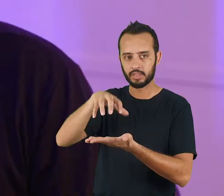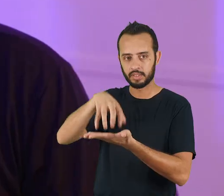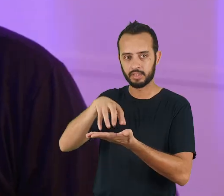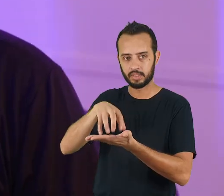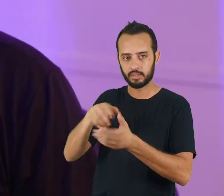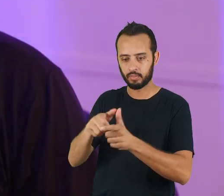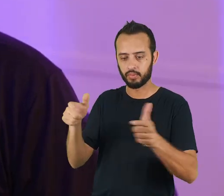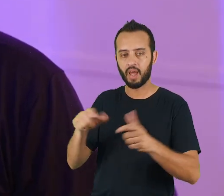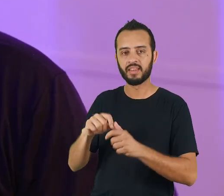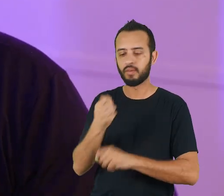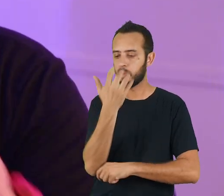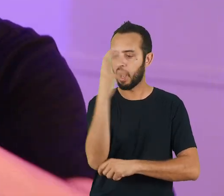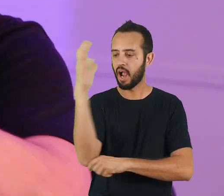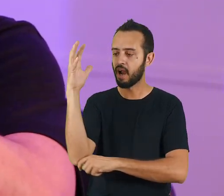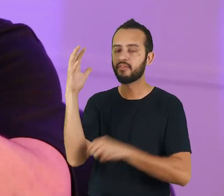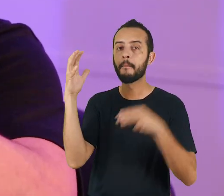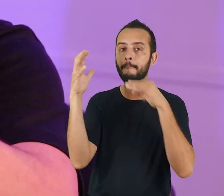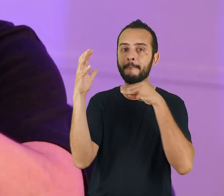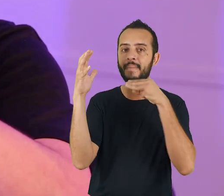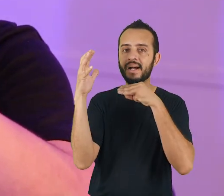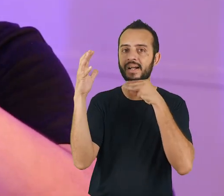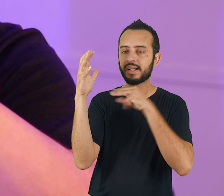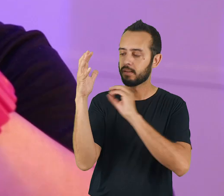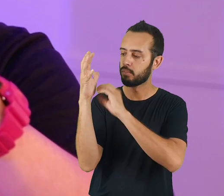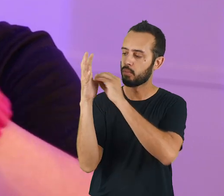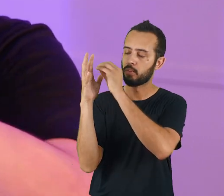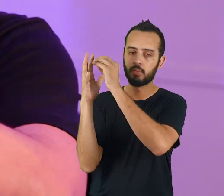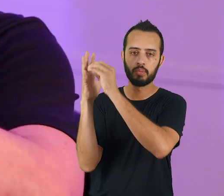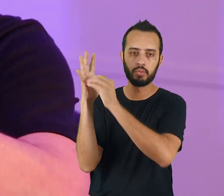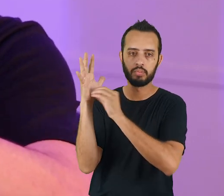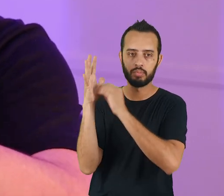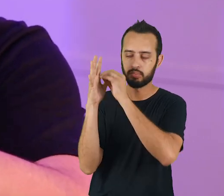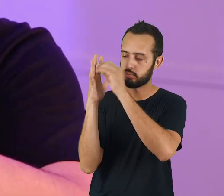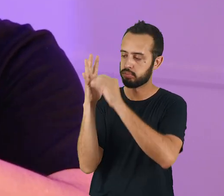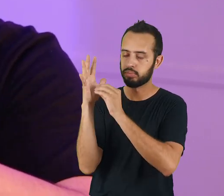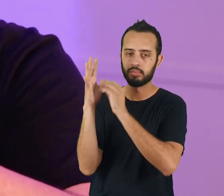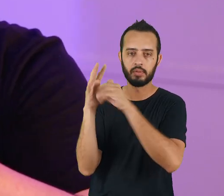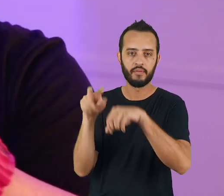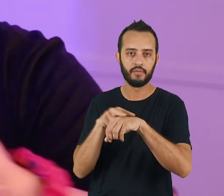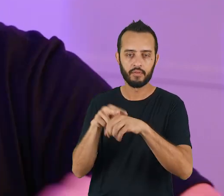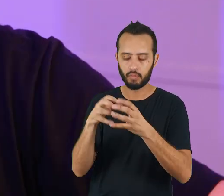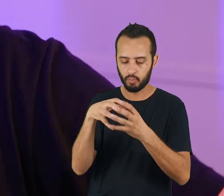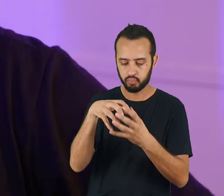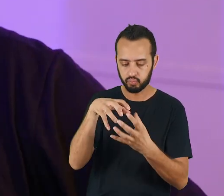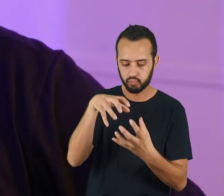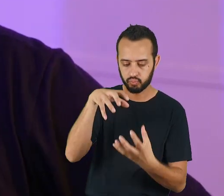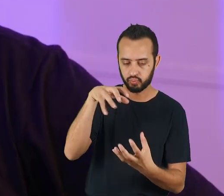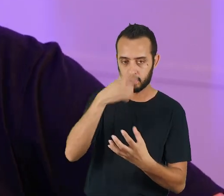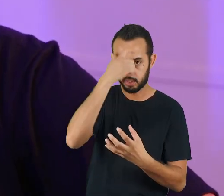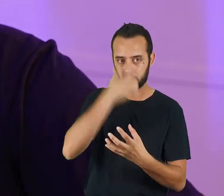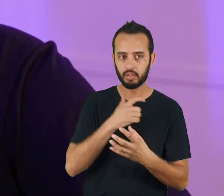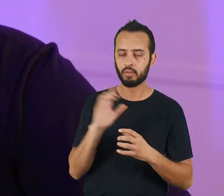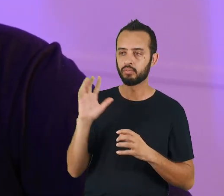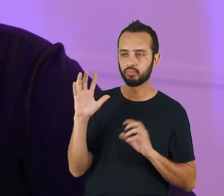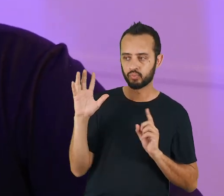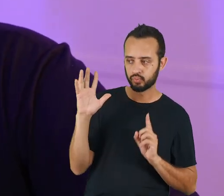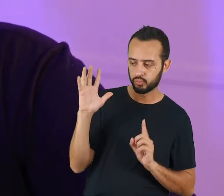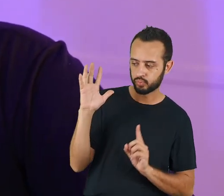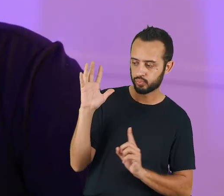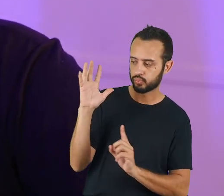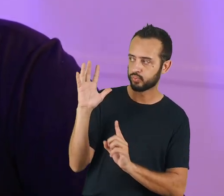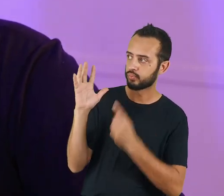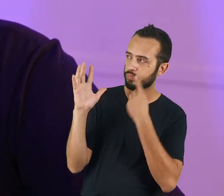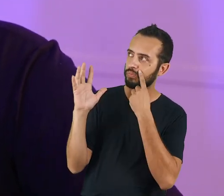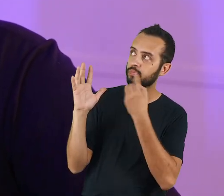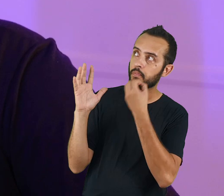a manga começou a dar manga a a né começou a florir manguinha Verde crescendo crescendo toda vez que eu passava com ó